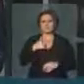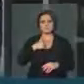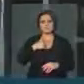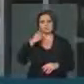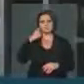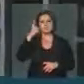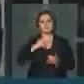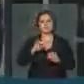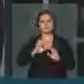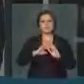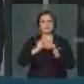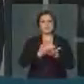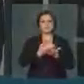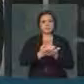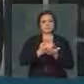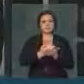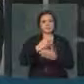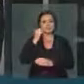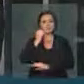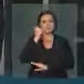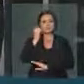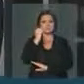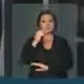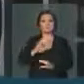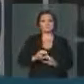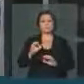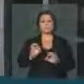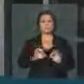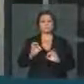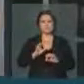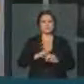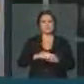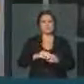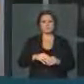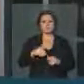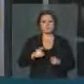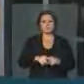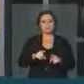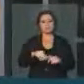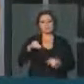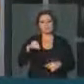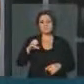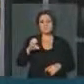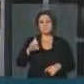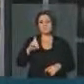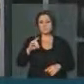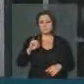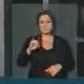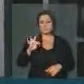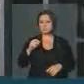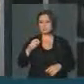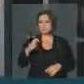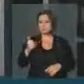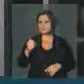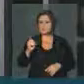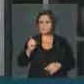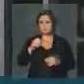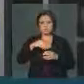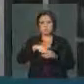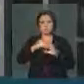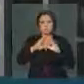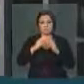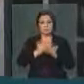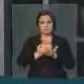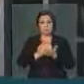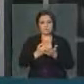mim nas escolas do Rio Grande do Sul que é a meditação nas escolas e quero falar sobre mente